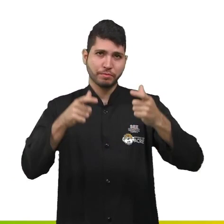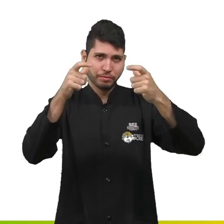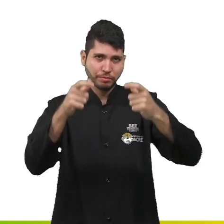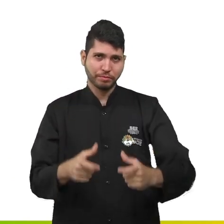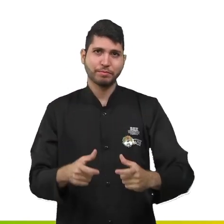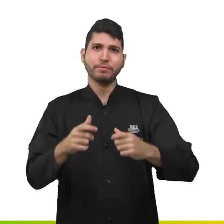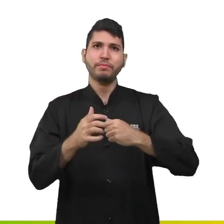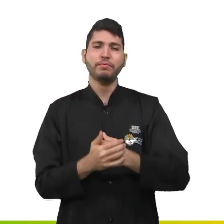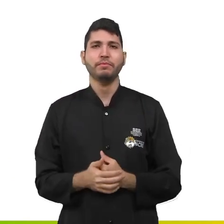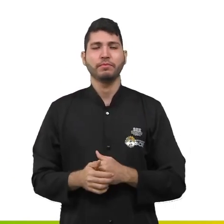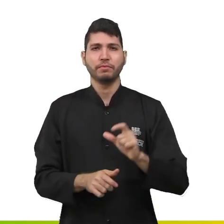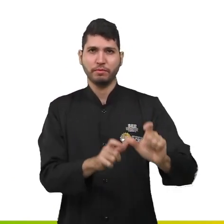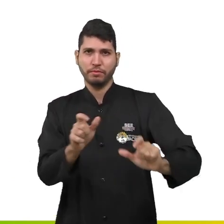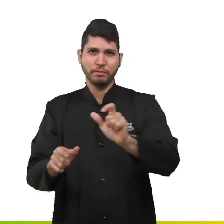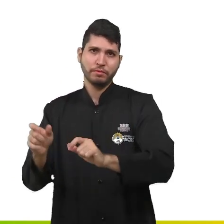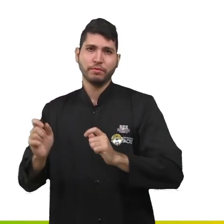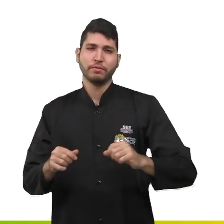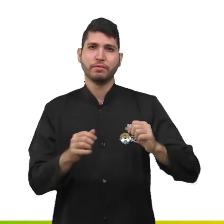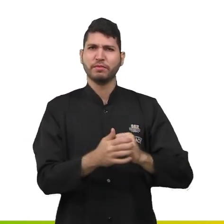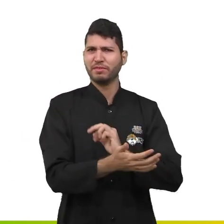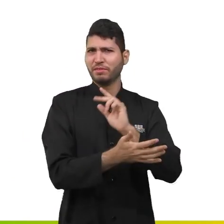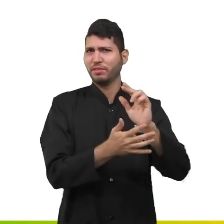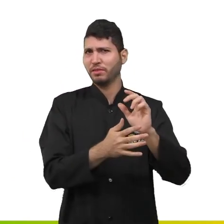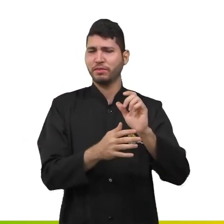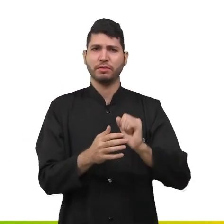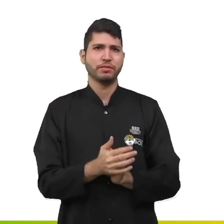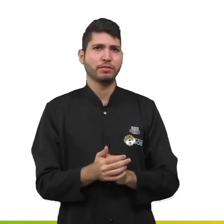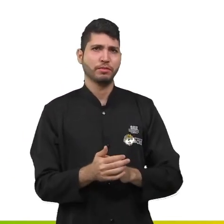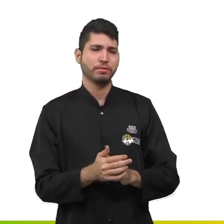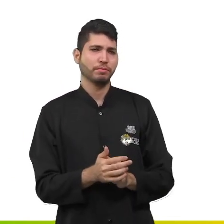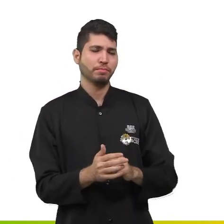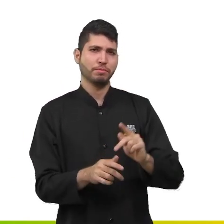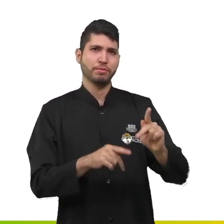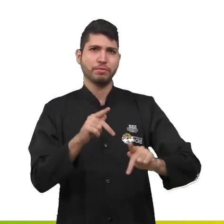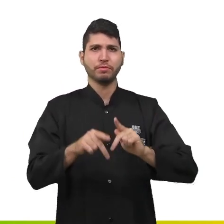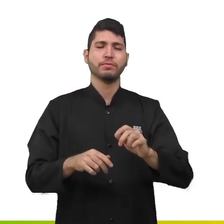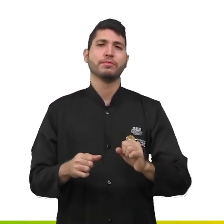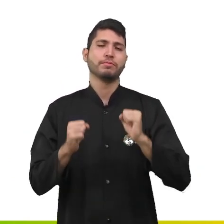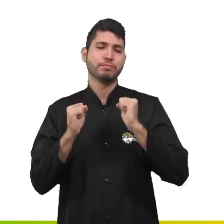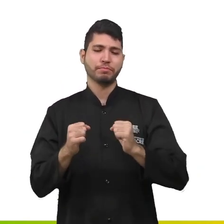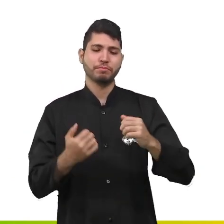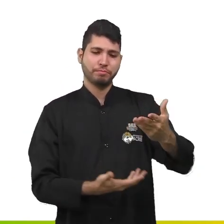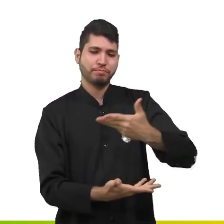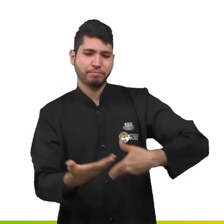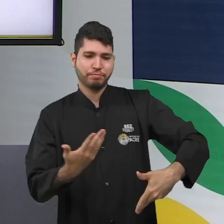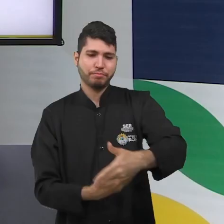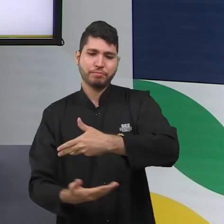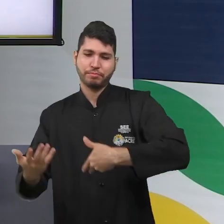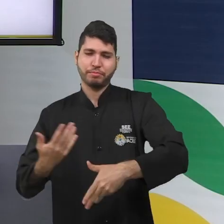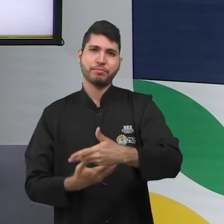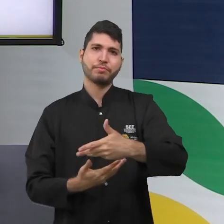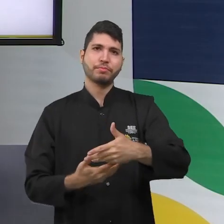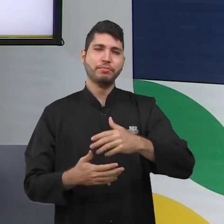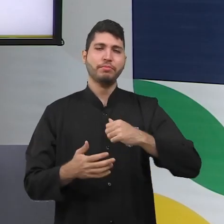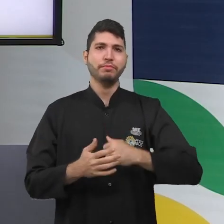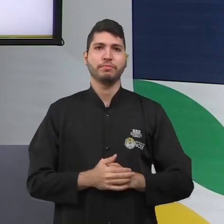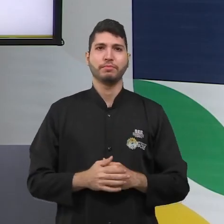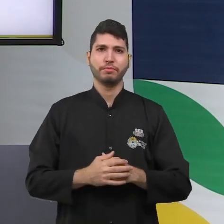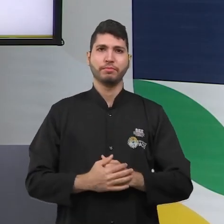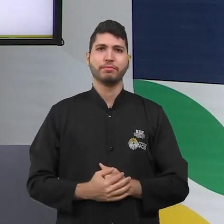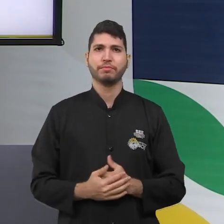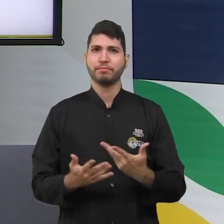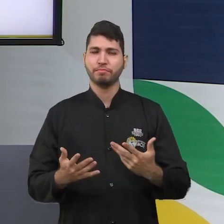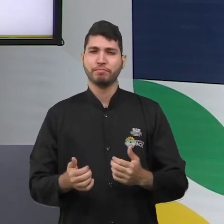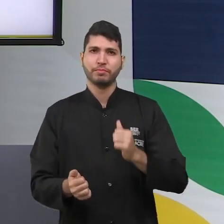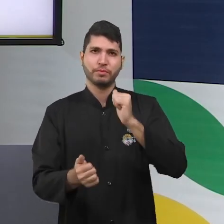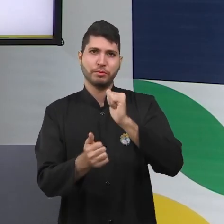onde indivíduos de diferentes origens podem se encontrar e interagir. Então, mais uma vez, vamos lá. Recapitulando, o